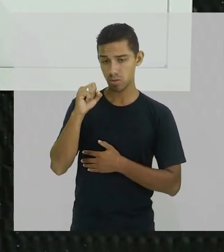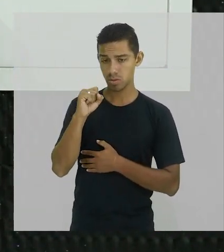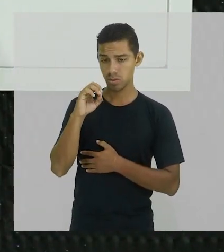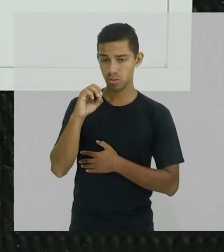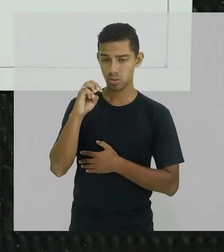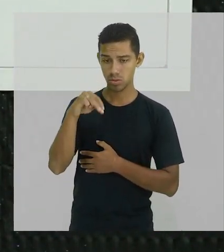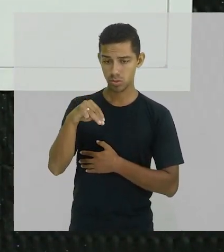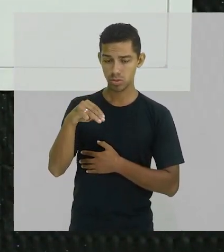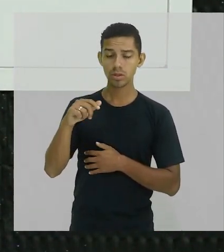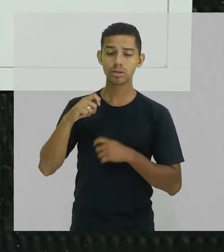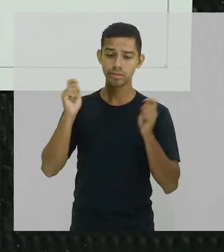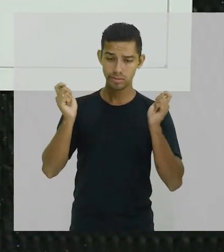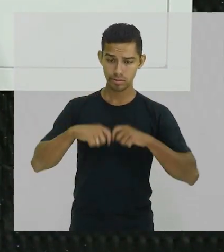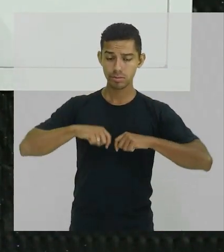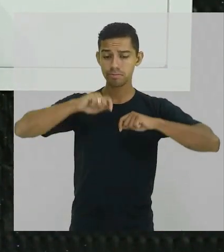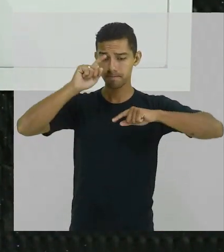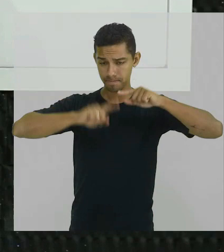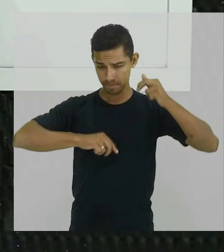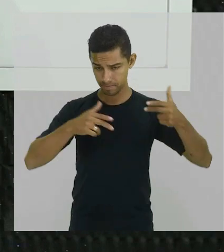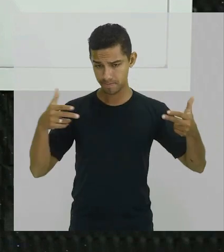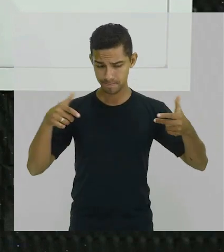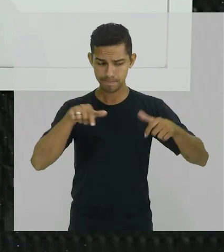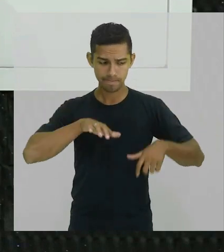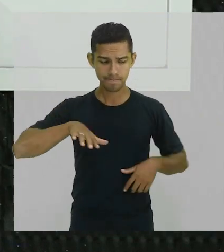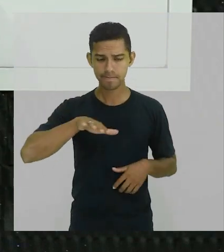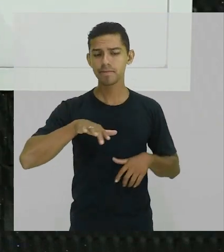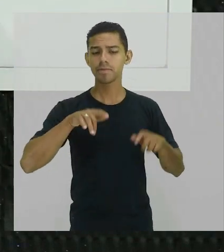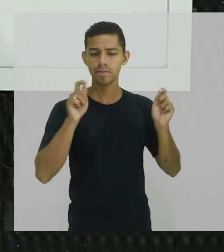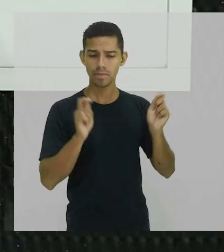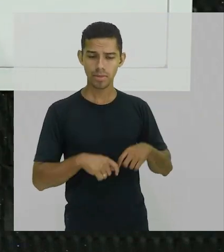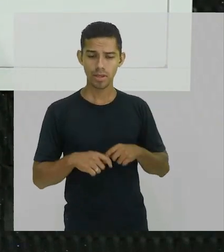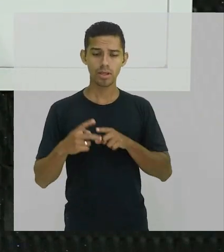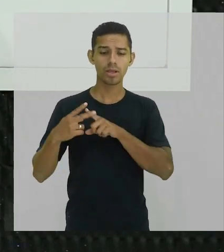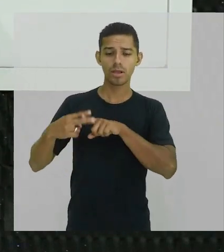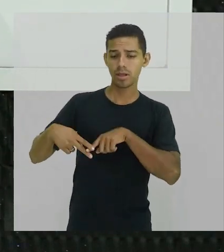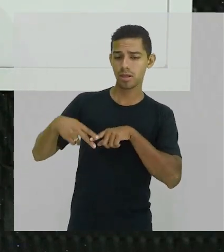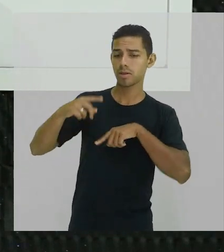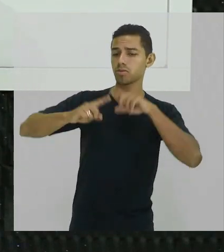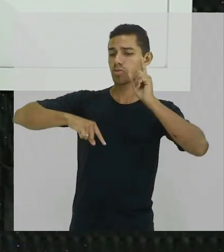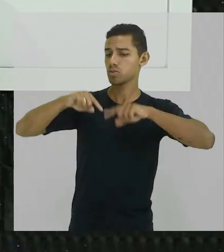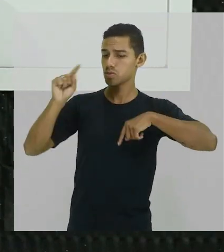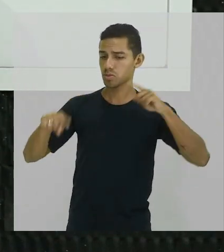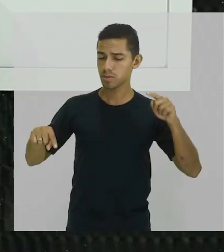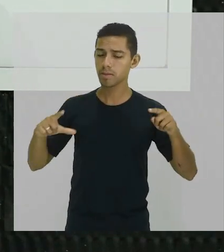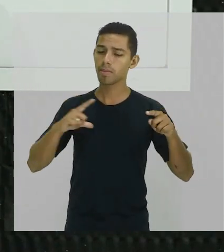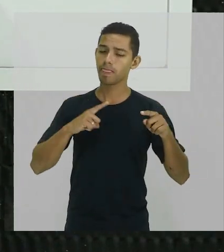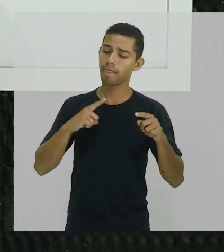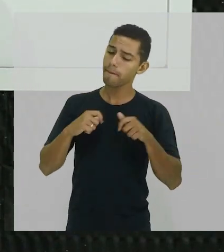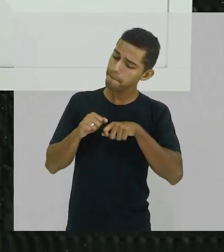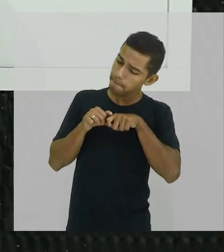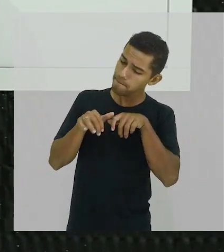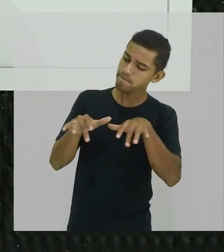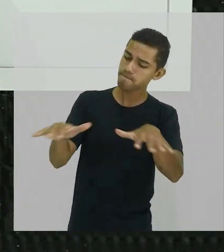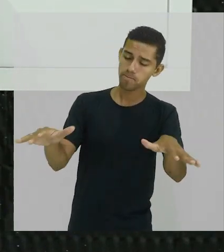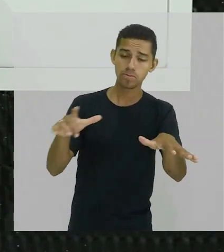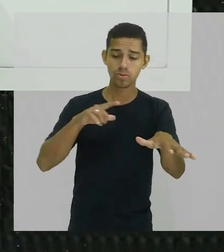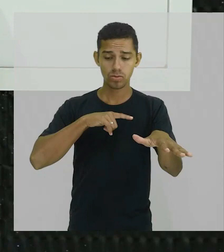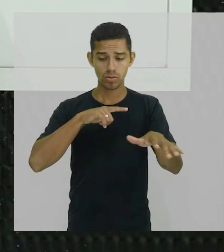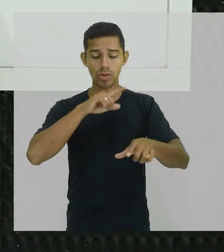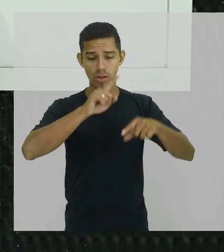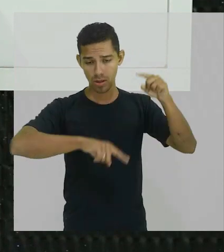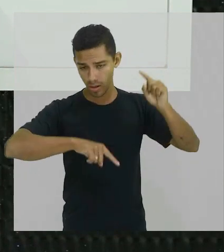ele precisa de um meio material para se propagar, né? Porque, como eu já falei, ele é uma onda mecânica. Então, se é onda mecânica, ela só consegue